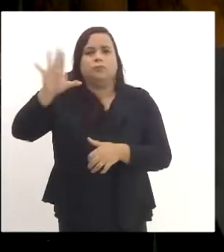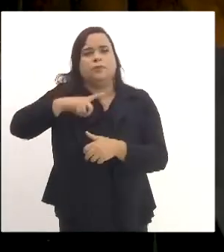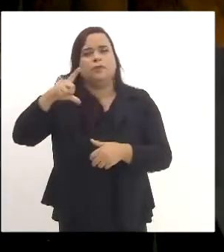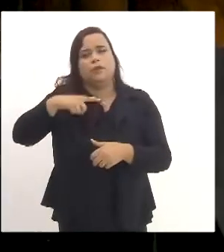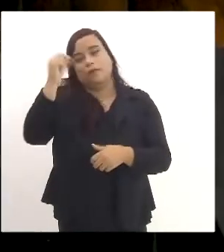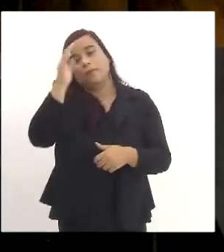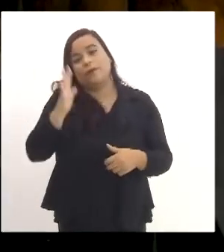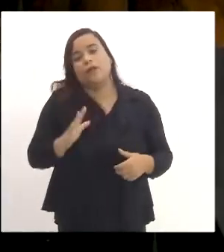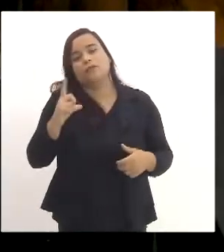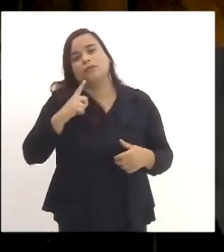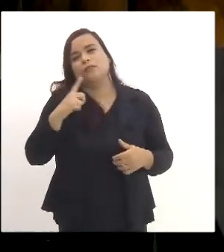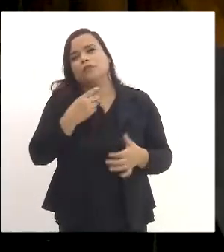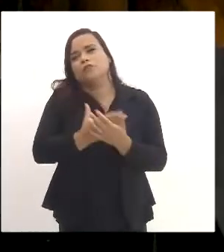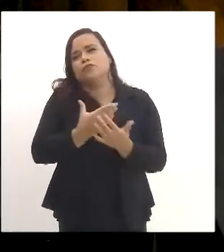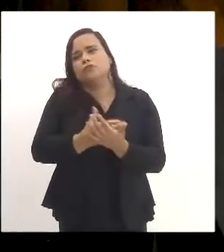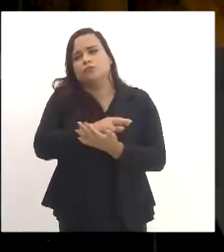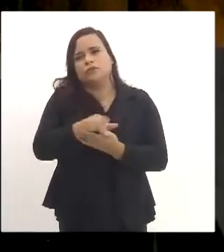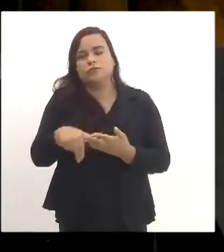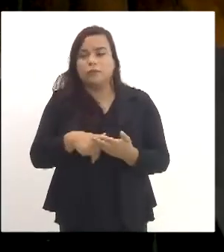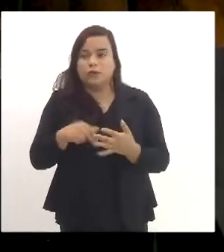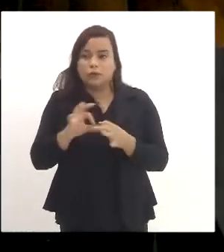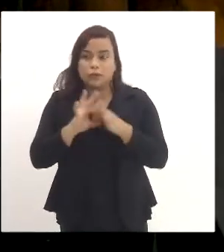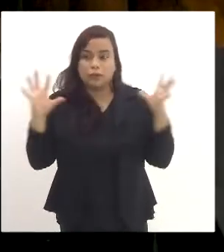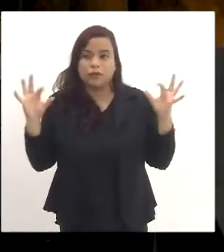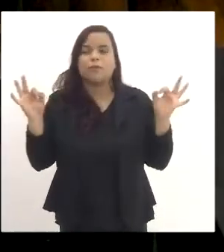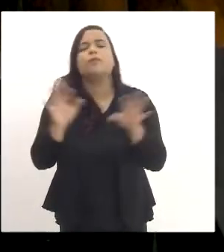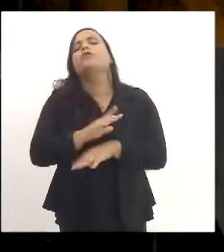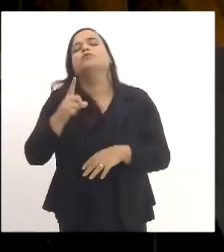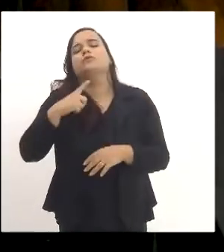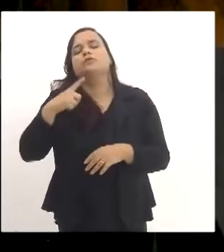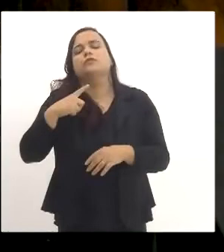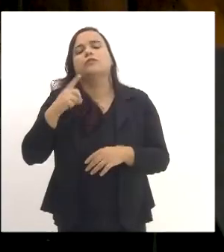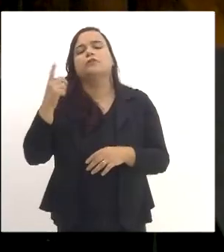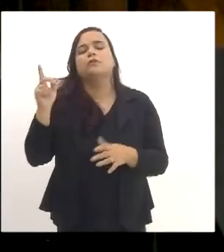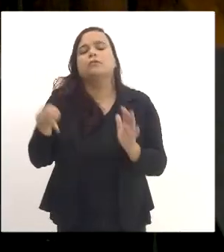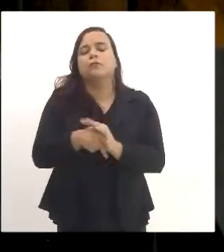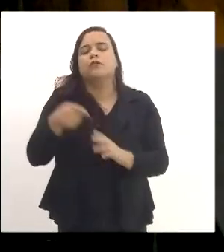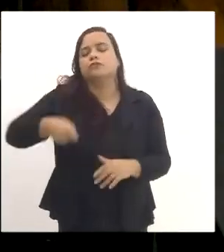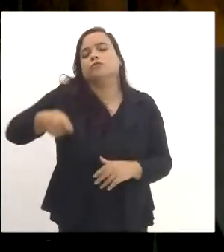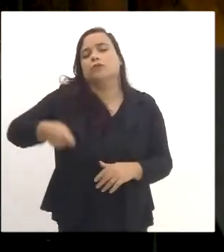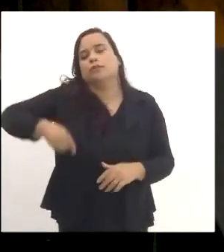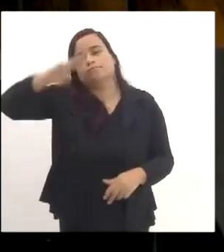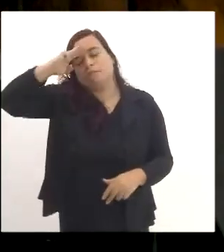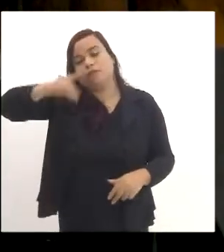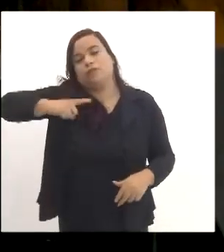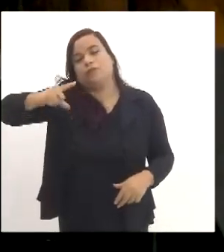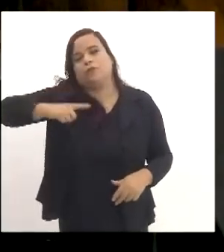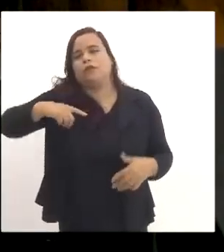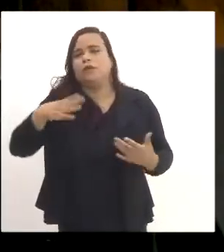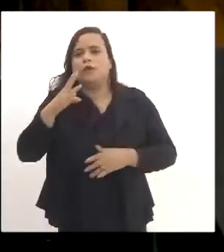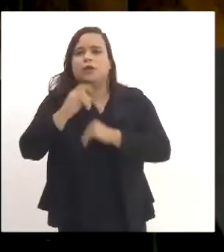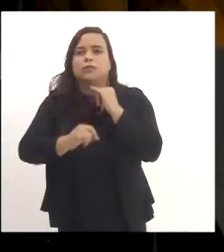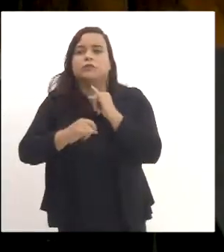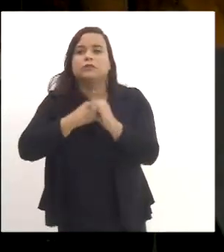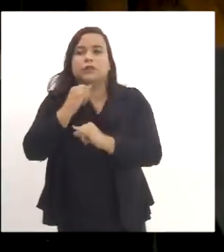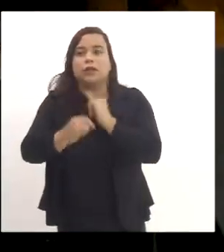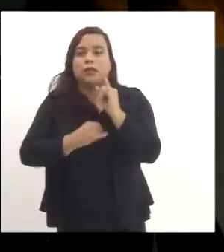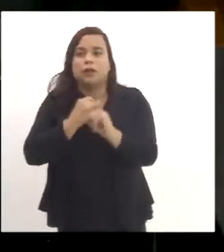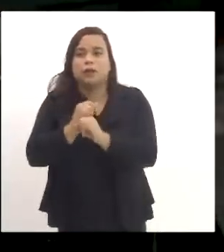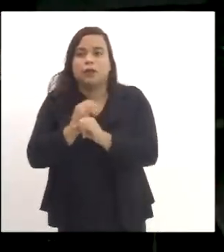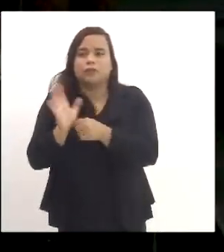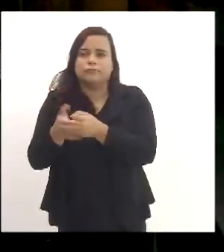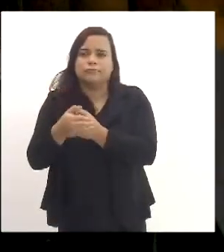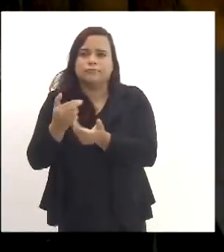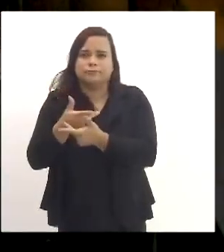os meus estudos, tinha acabado de se libertar da ditadura militar. A internet estava a explodir e